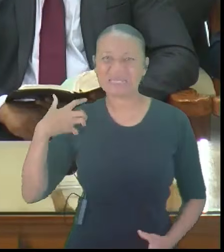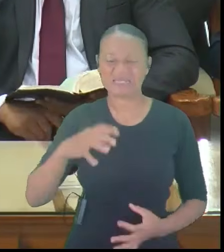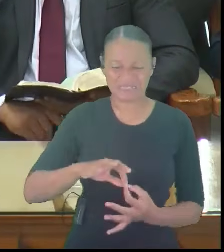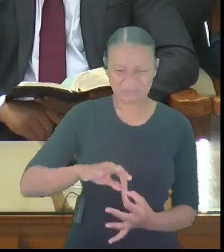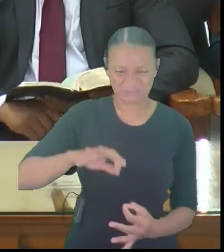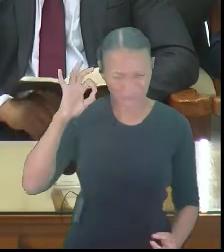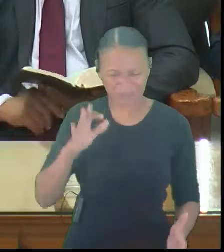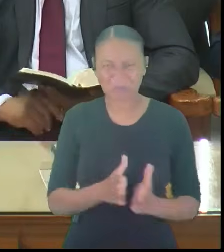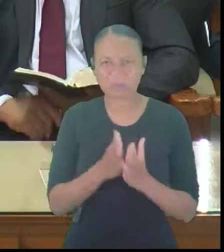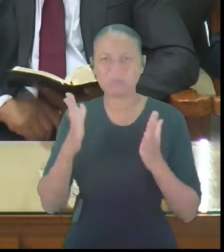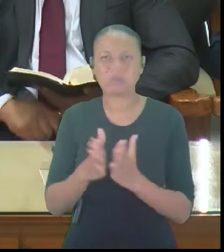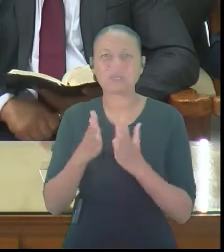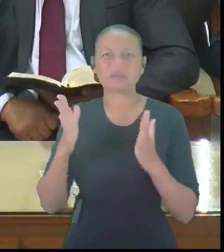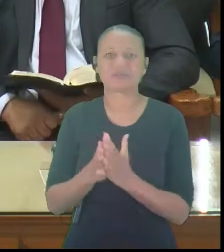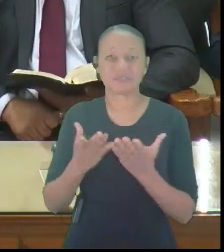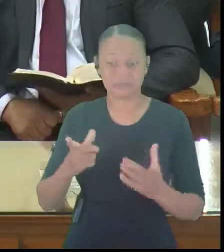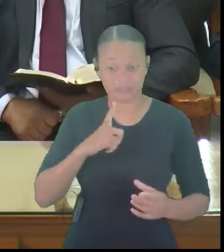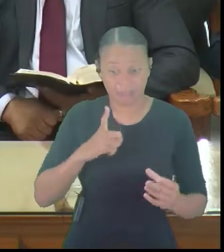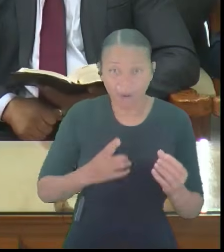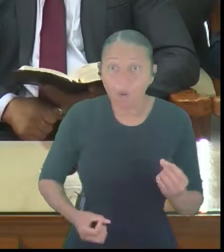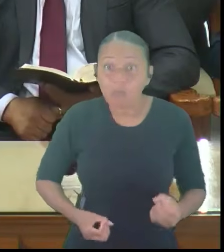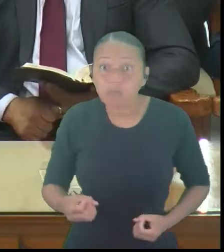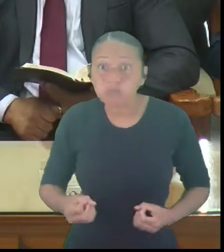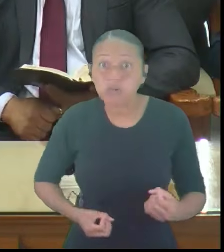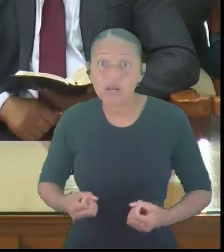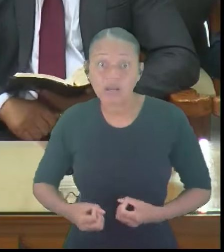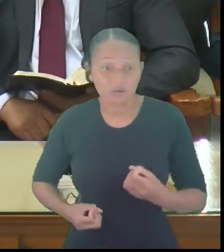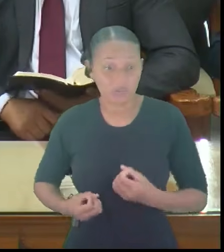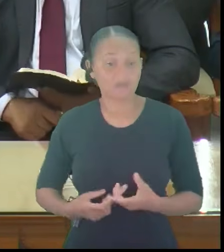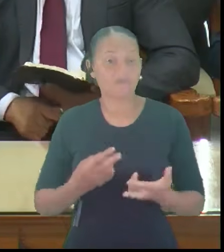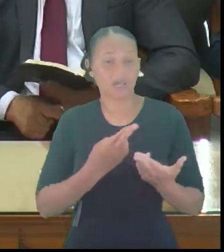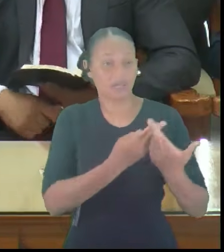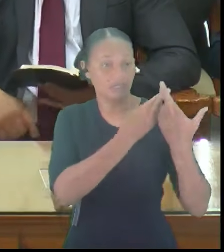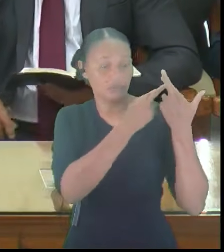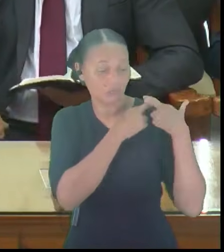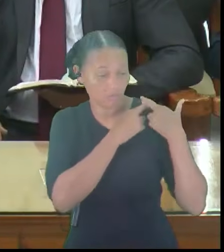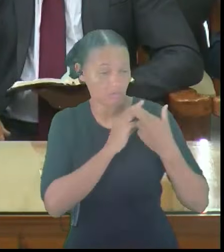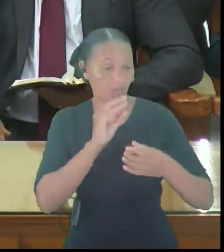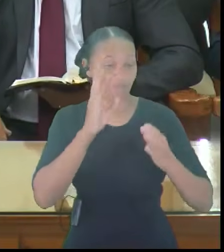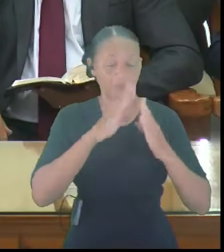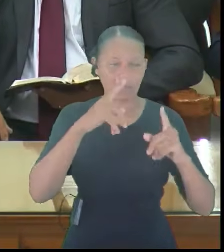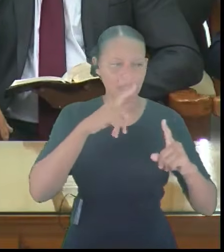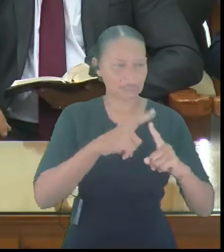onde passa, irmão, tem obreiro que ele passa numa igreja, morre tudo.